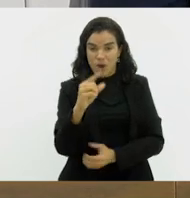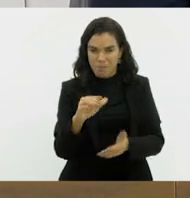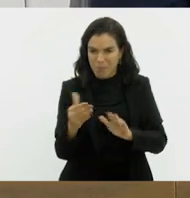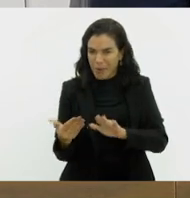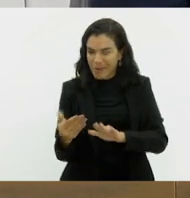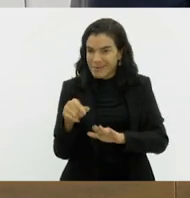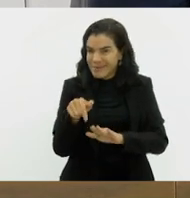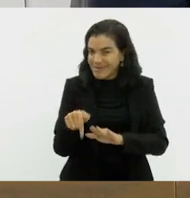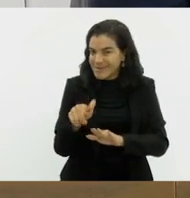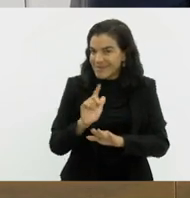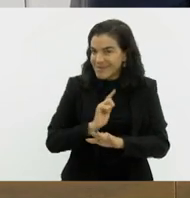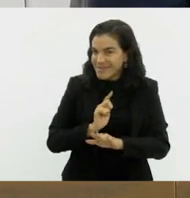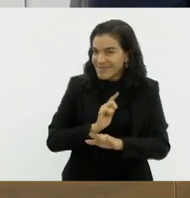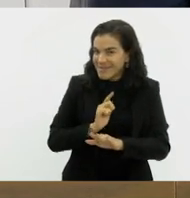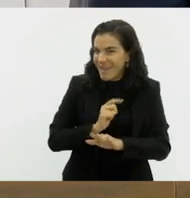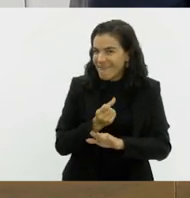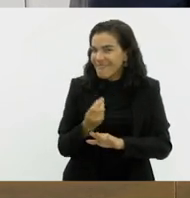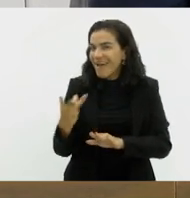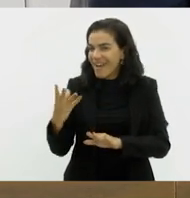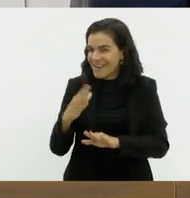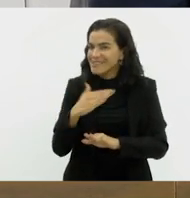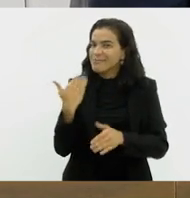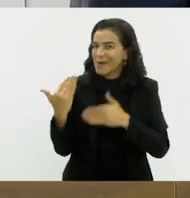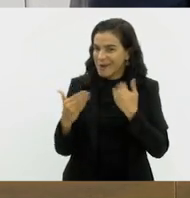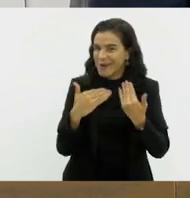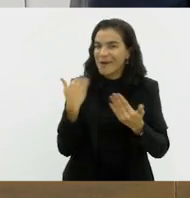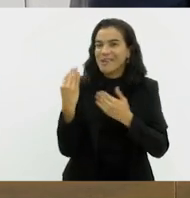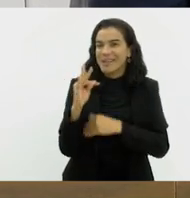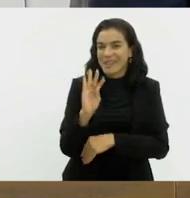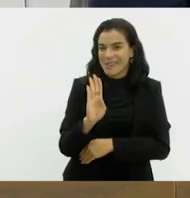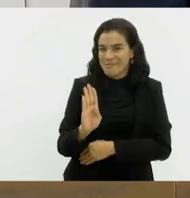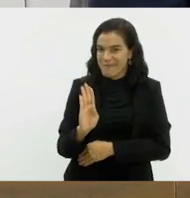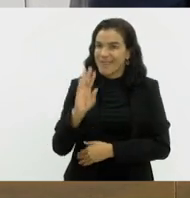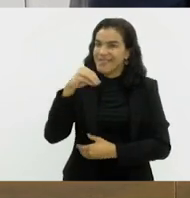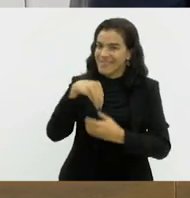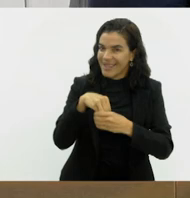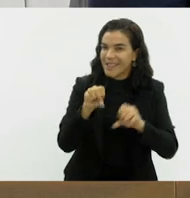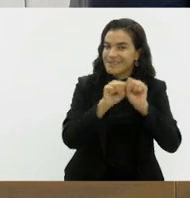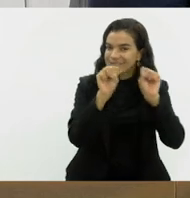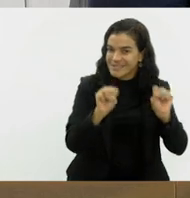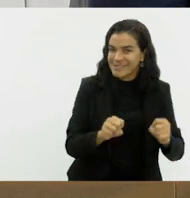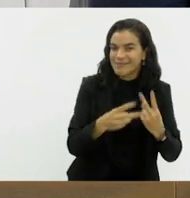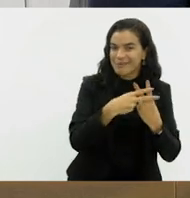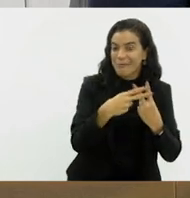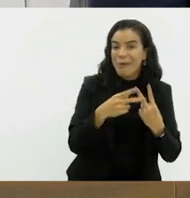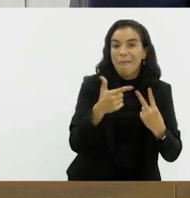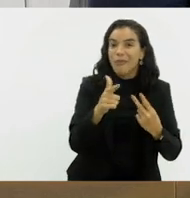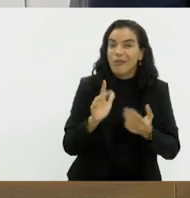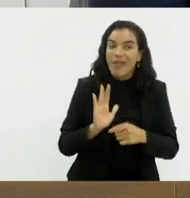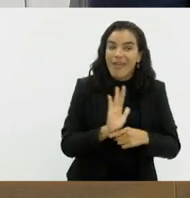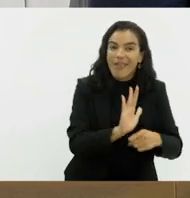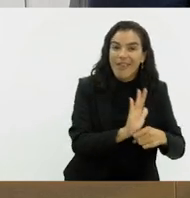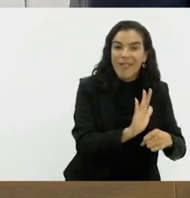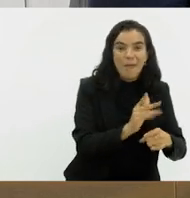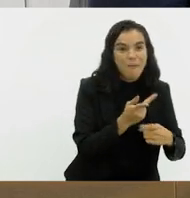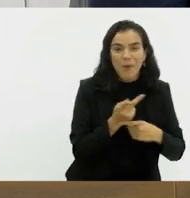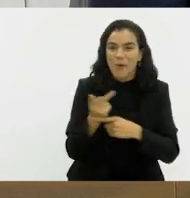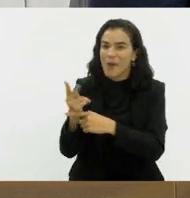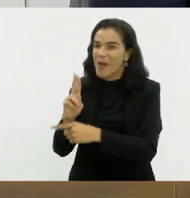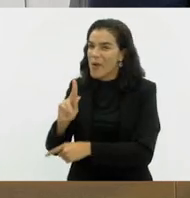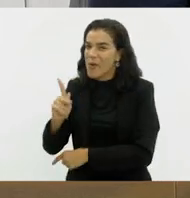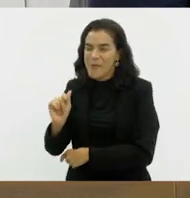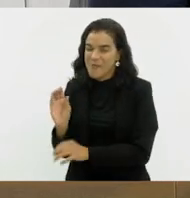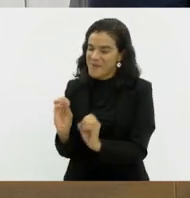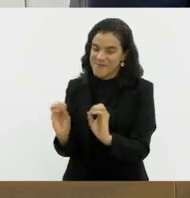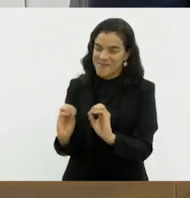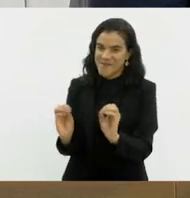a gente tem múltiplas mortes por tuberculose nas unidades prisionais sem assistência nenhuma. Não chegam nem à UPA, né? Nem a UPA